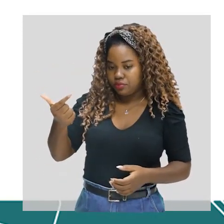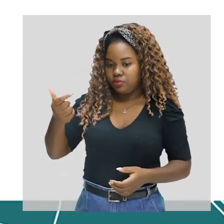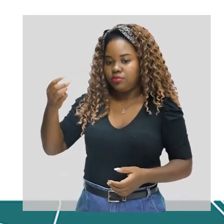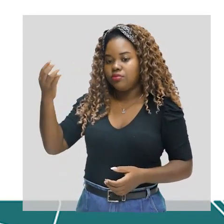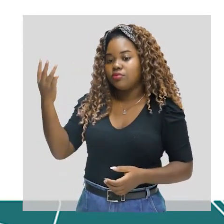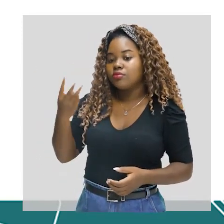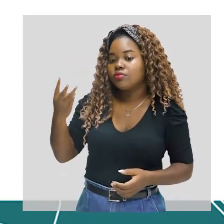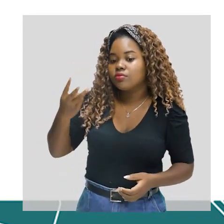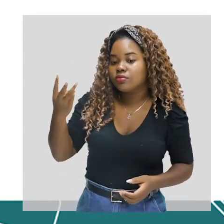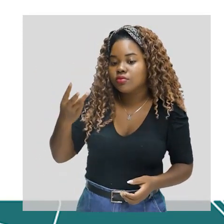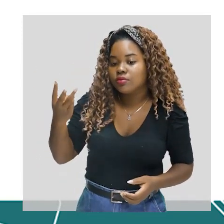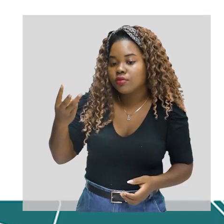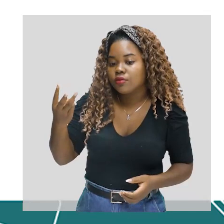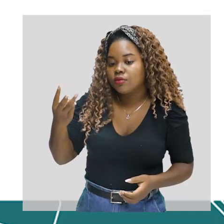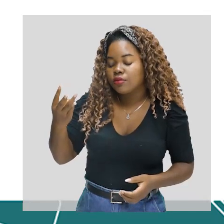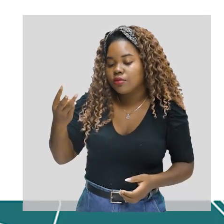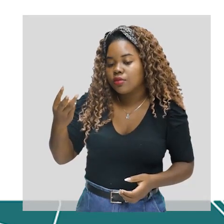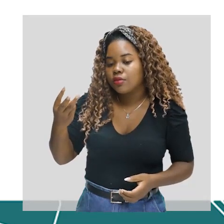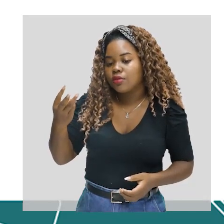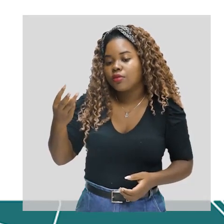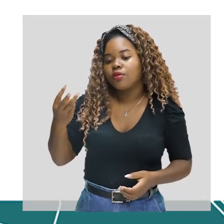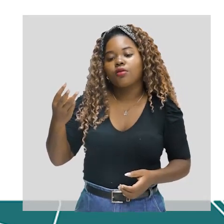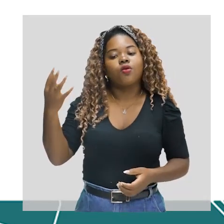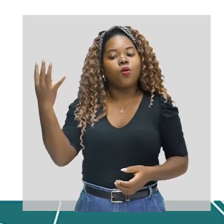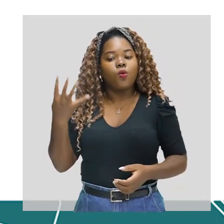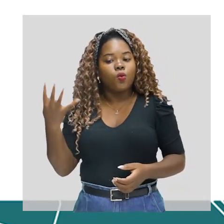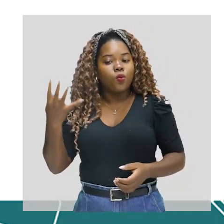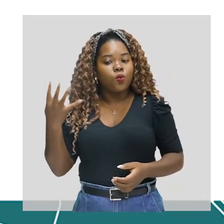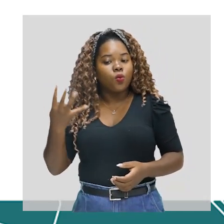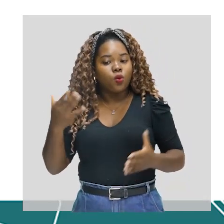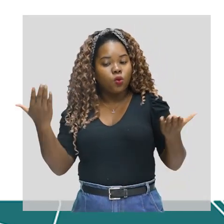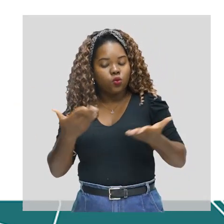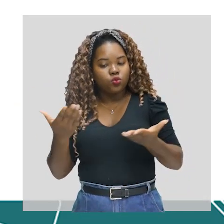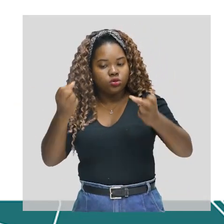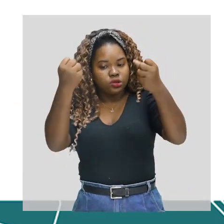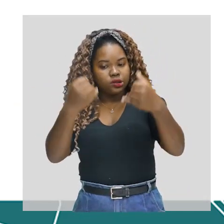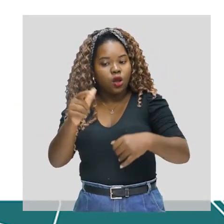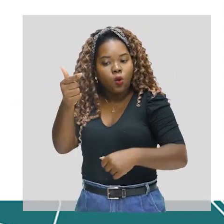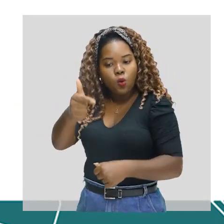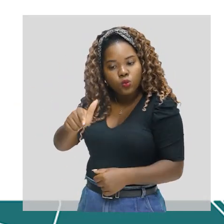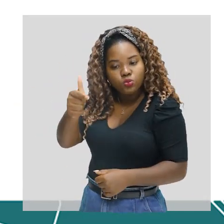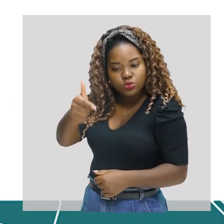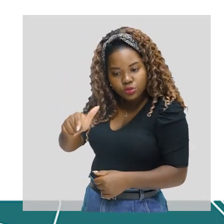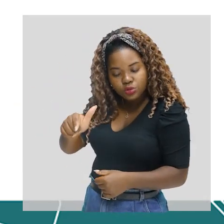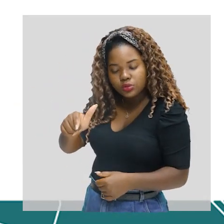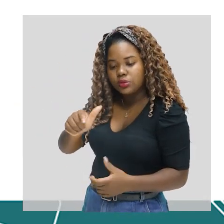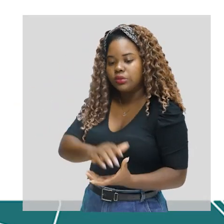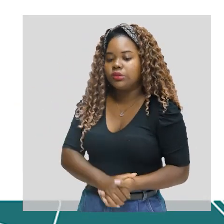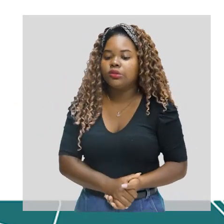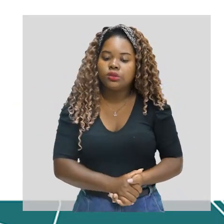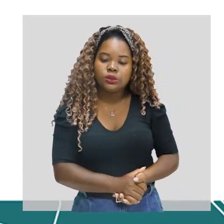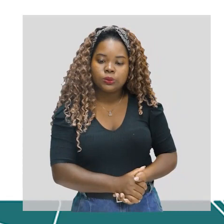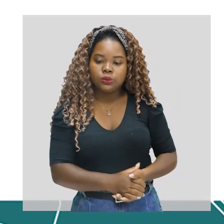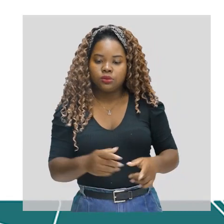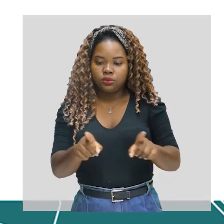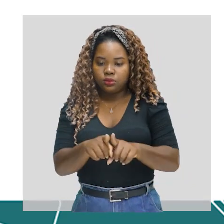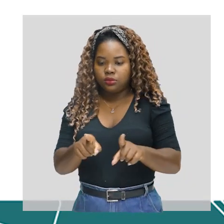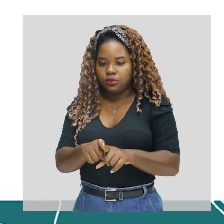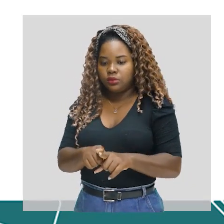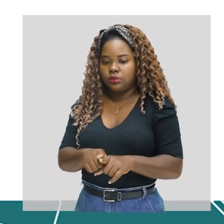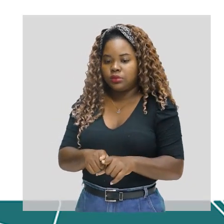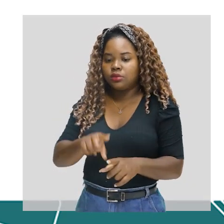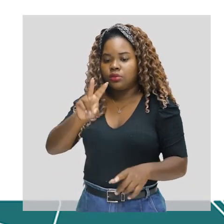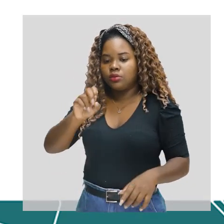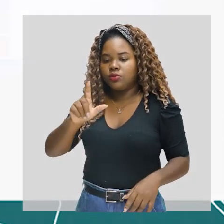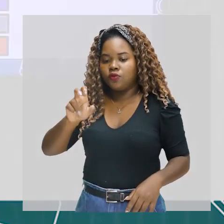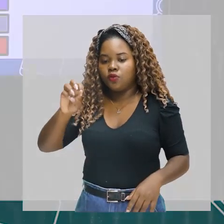falamos. Especificidade, já falamos. Hoje nós iremos falar continuidade. Vamos falar